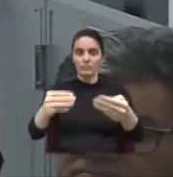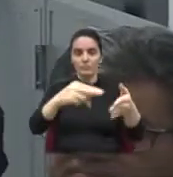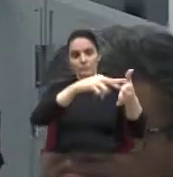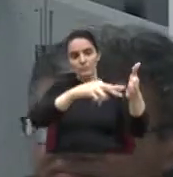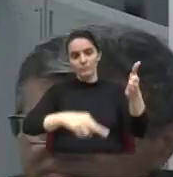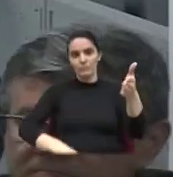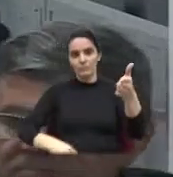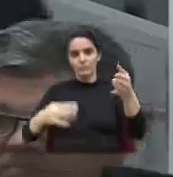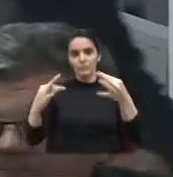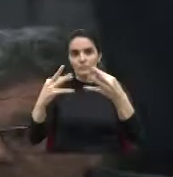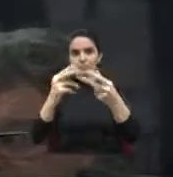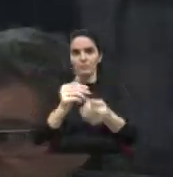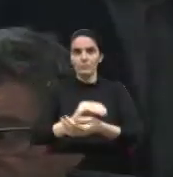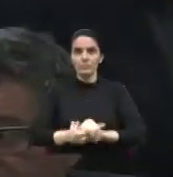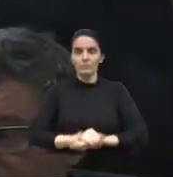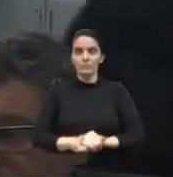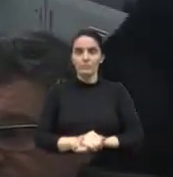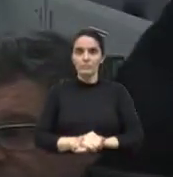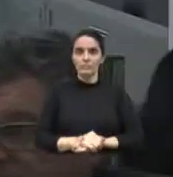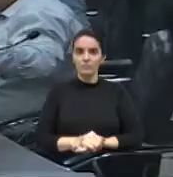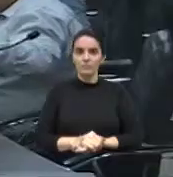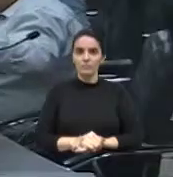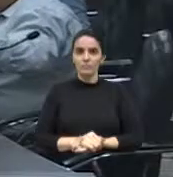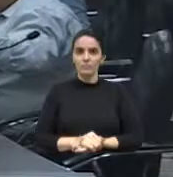os considerando?